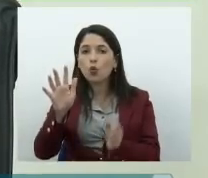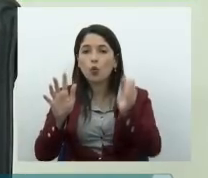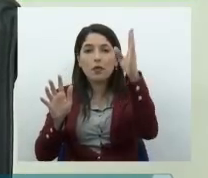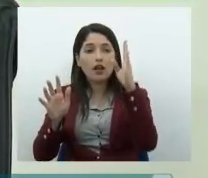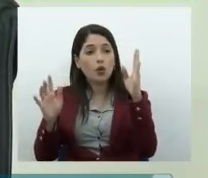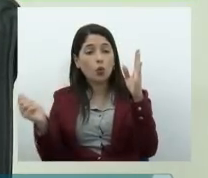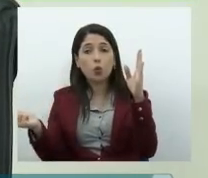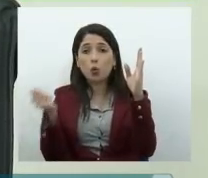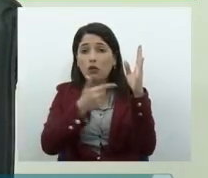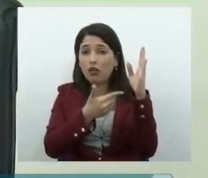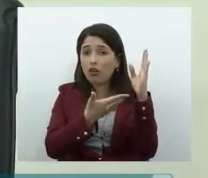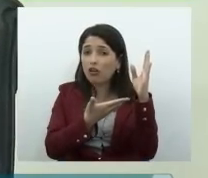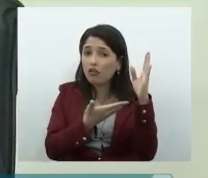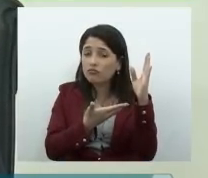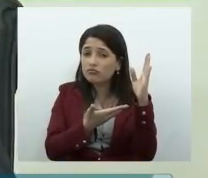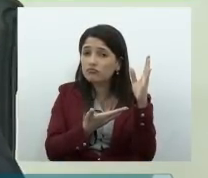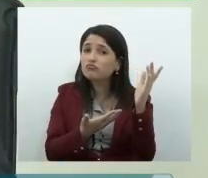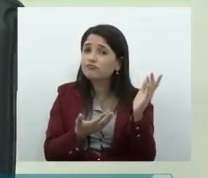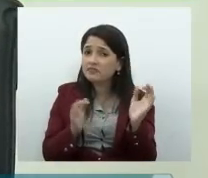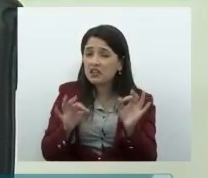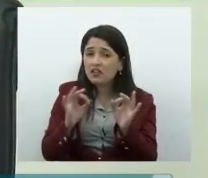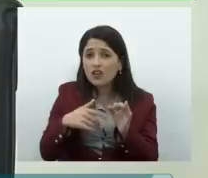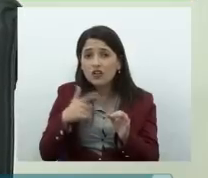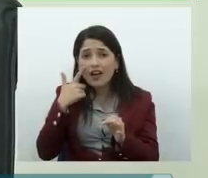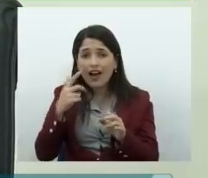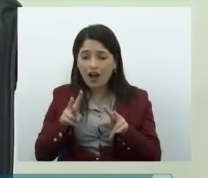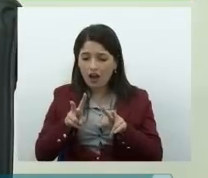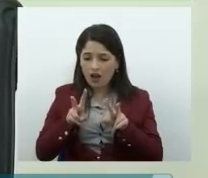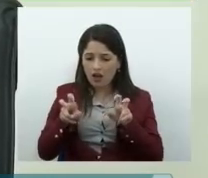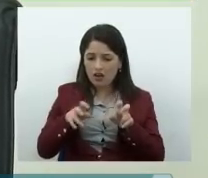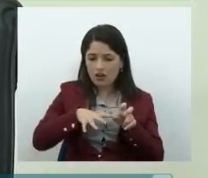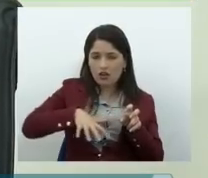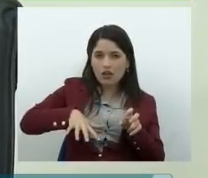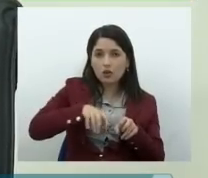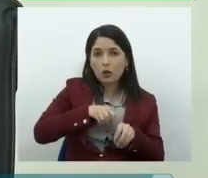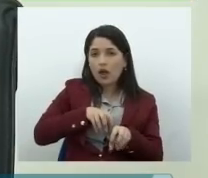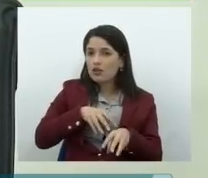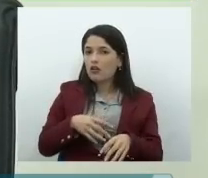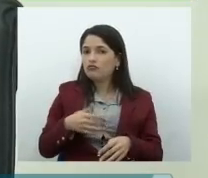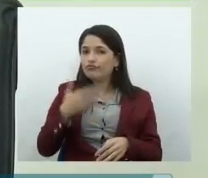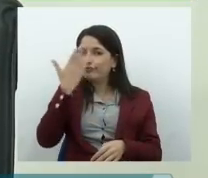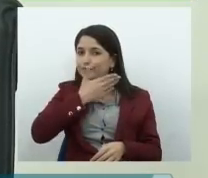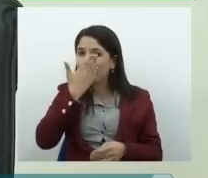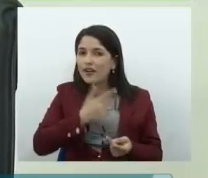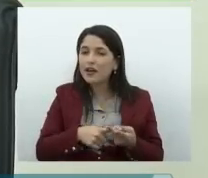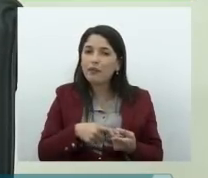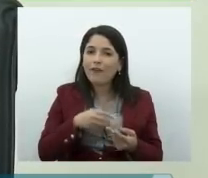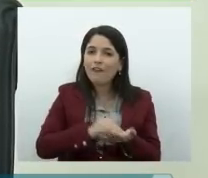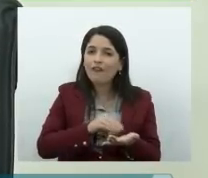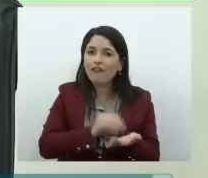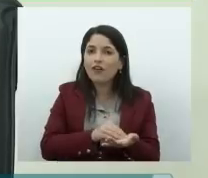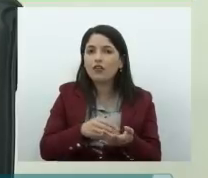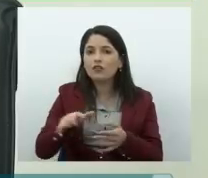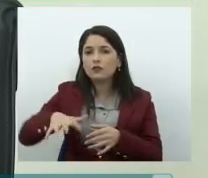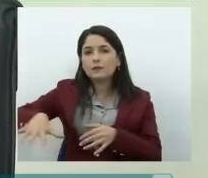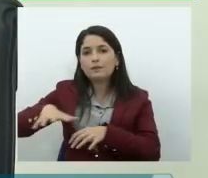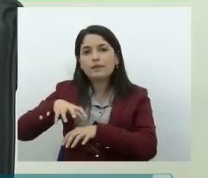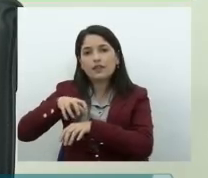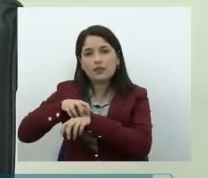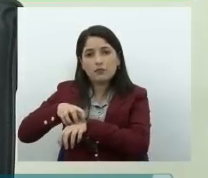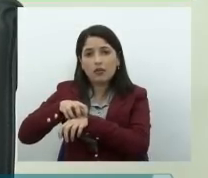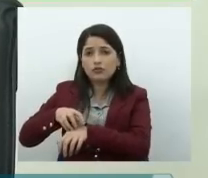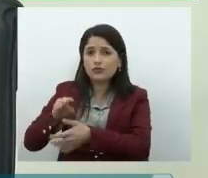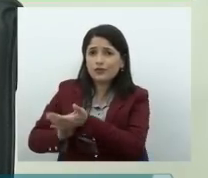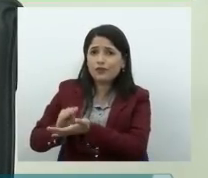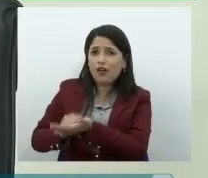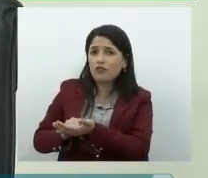nem o seu dinheiro de volta. Você não vê o seu dinheiro de volta na educação, você não vê o seu dinheiro de volta no transporte. E, como eu disse, durante esses